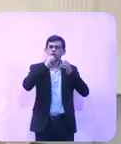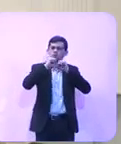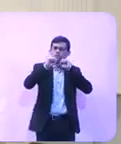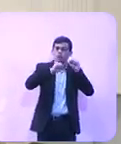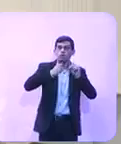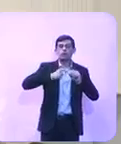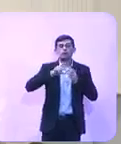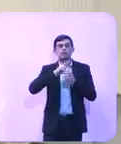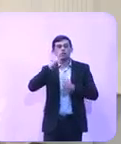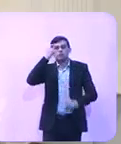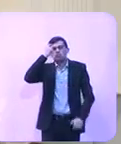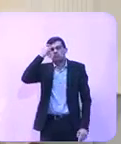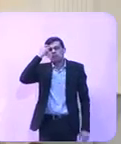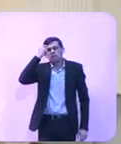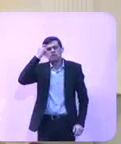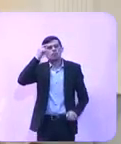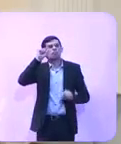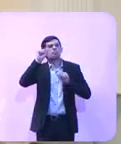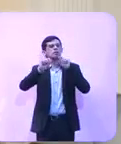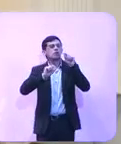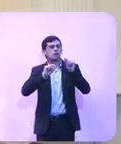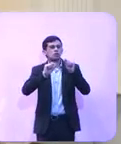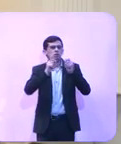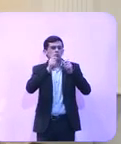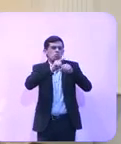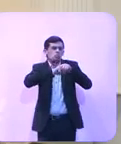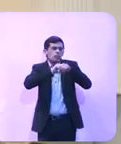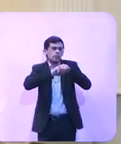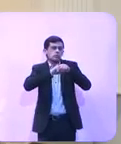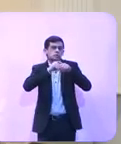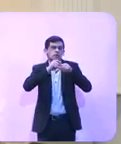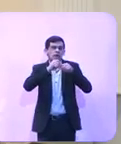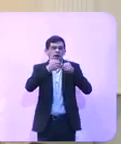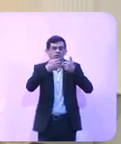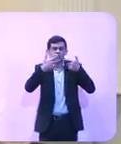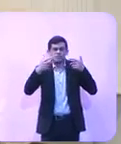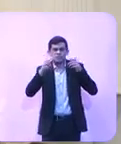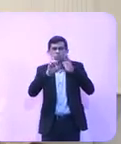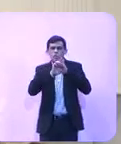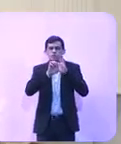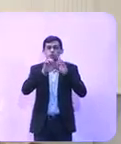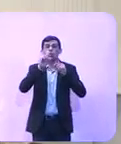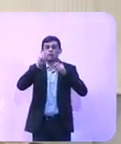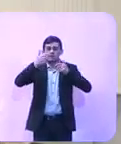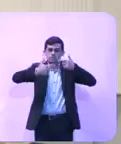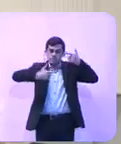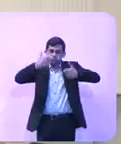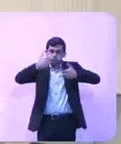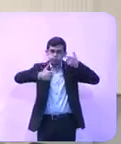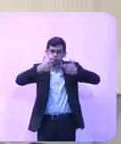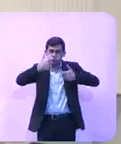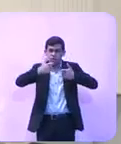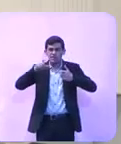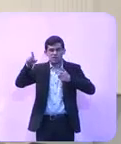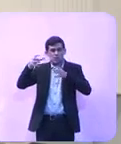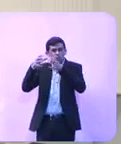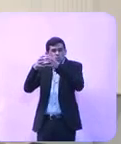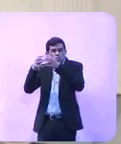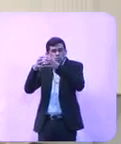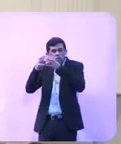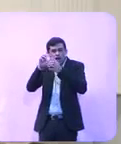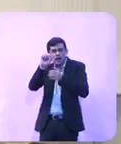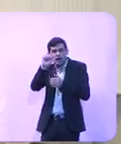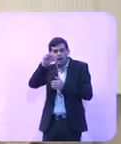em mente um episódio específico ocorrido durante o Êxodo, na batalha contra os amalequitas,